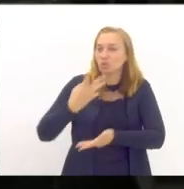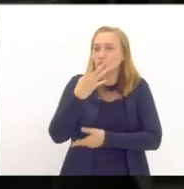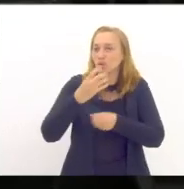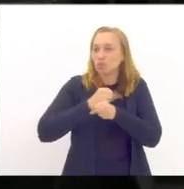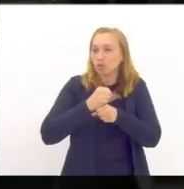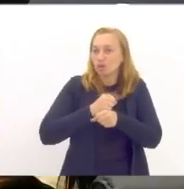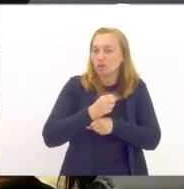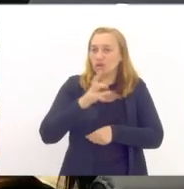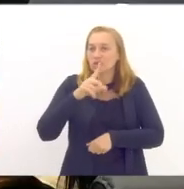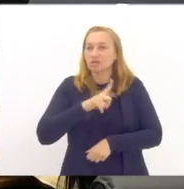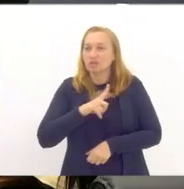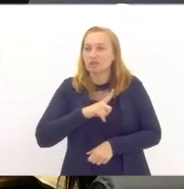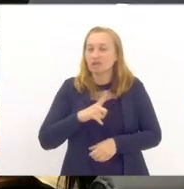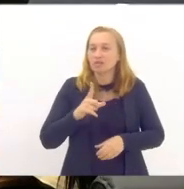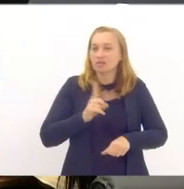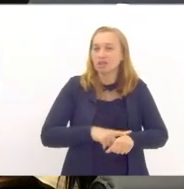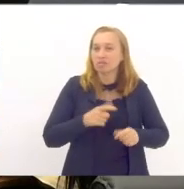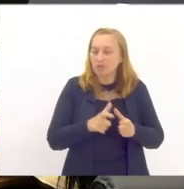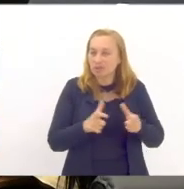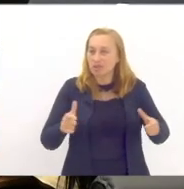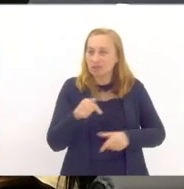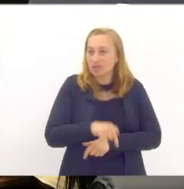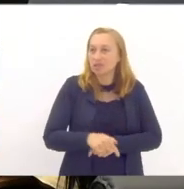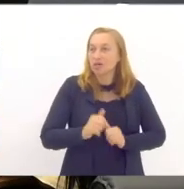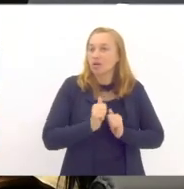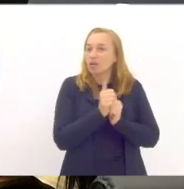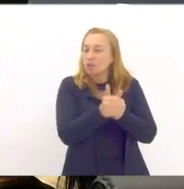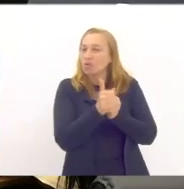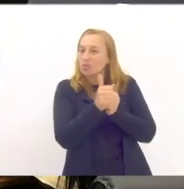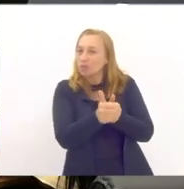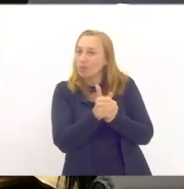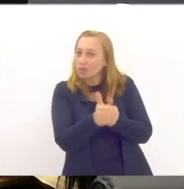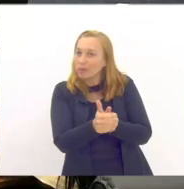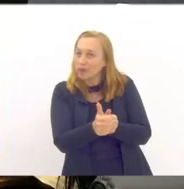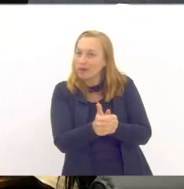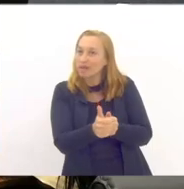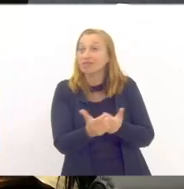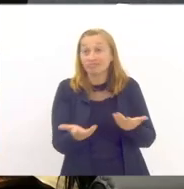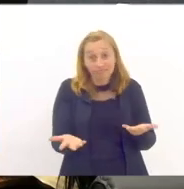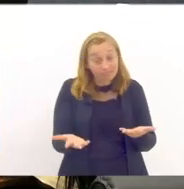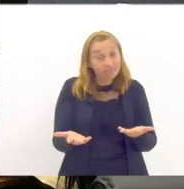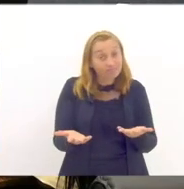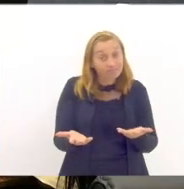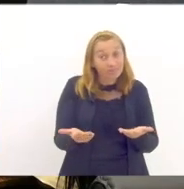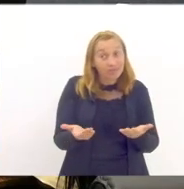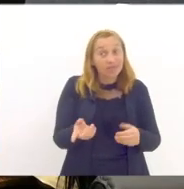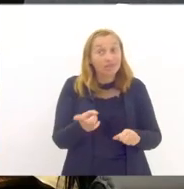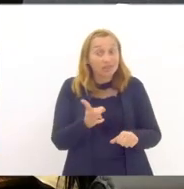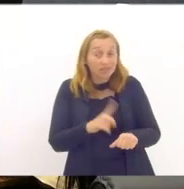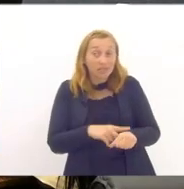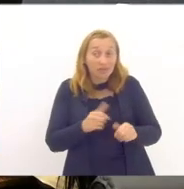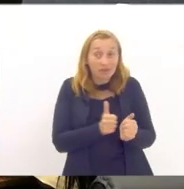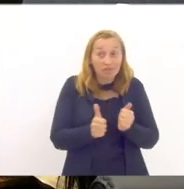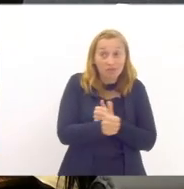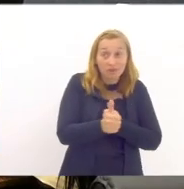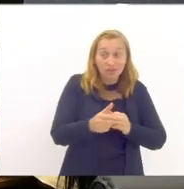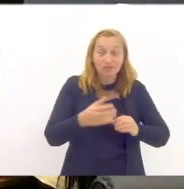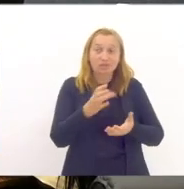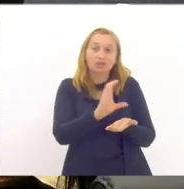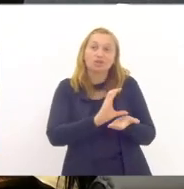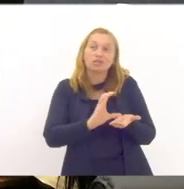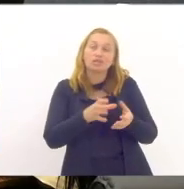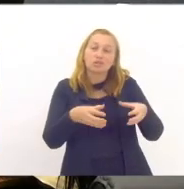4 anos, o senhor teve aqui a maior parte desse tempo, e eu acompanhei parte deles, né? Quer dizer, acompanhei esse tempo que o senhor teve à frente da Comissão de